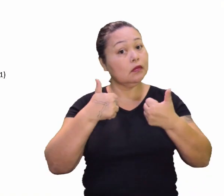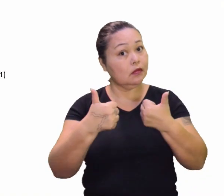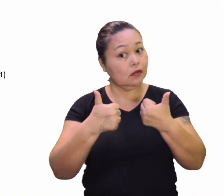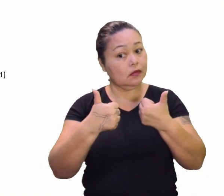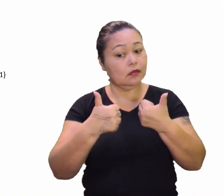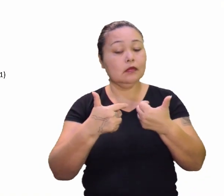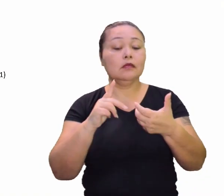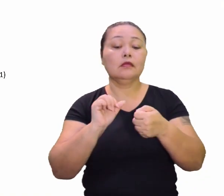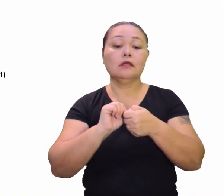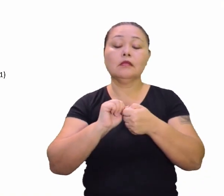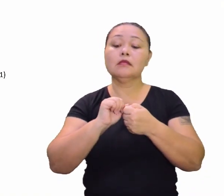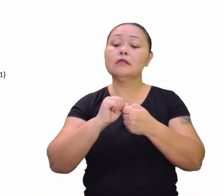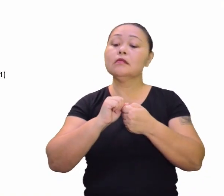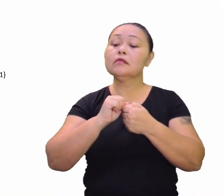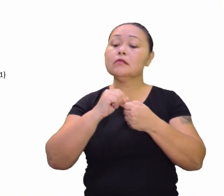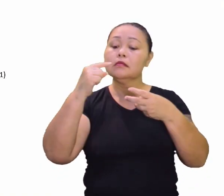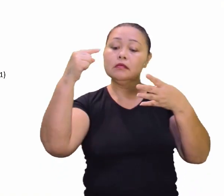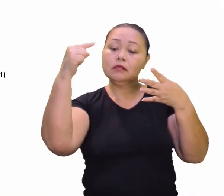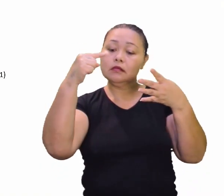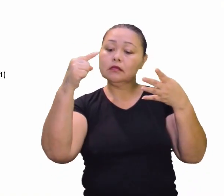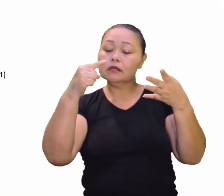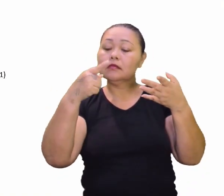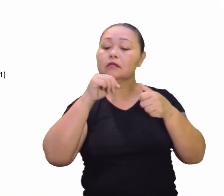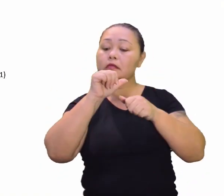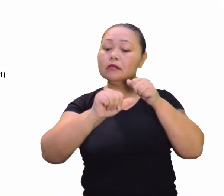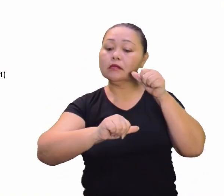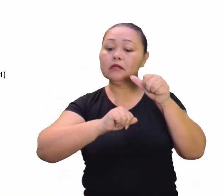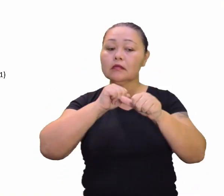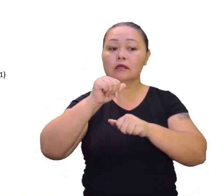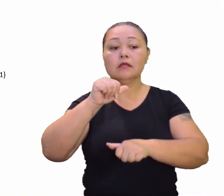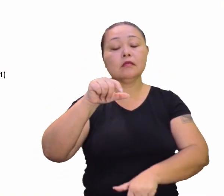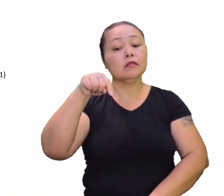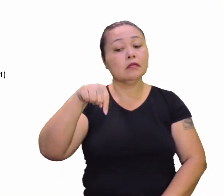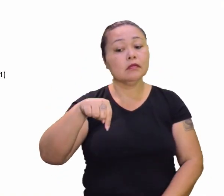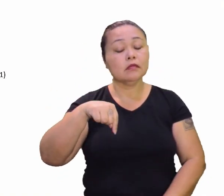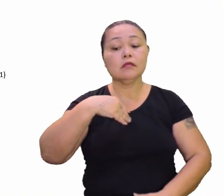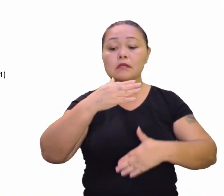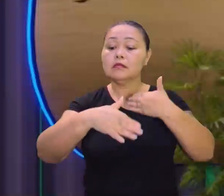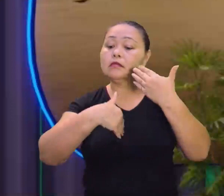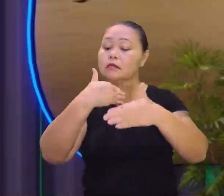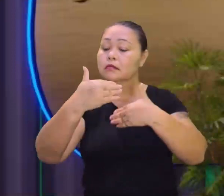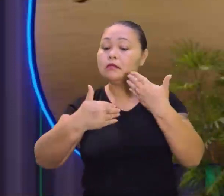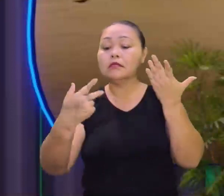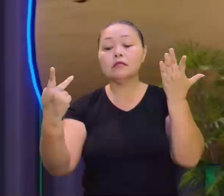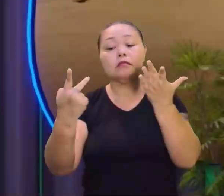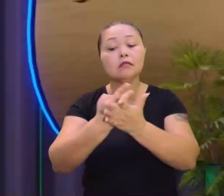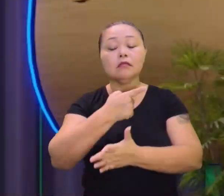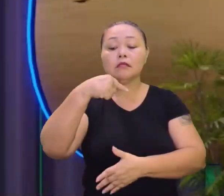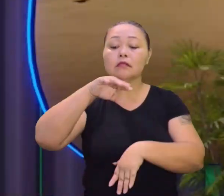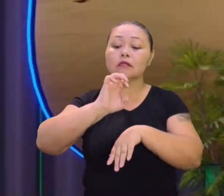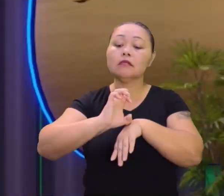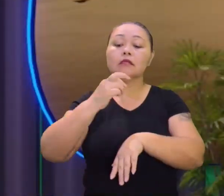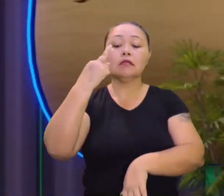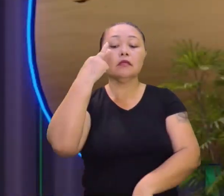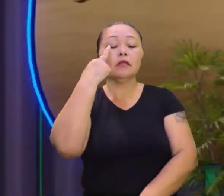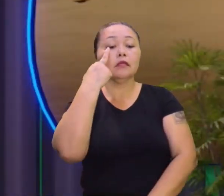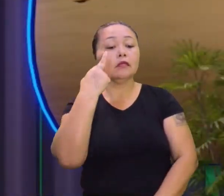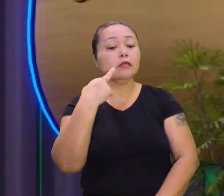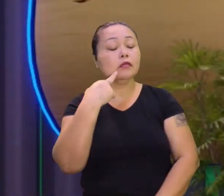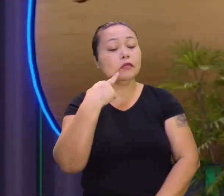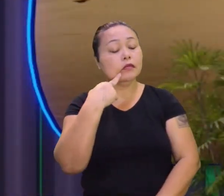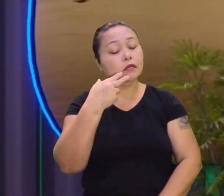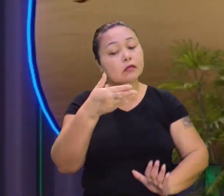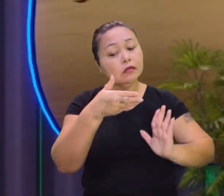Beleza? Então essas são as principais transformações e evoluções que aconteceram aí no estado de